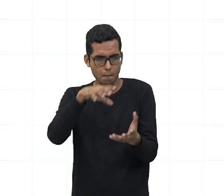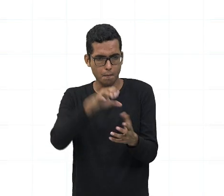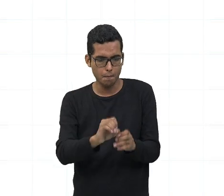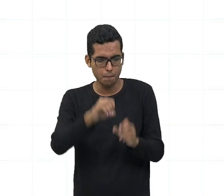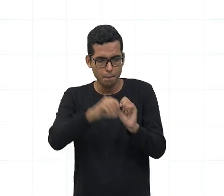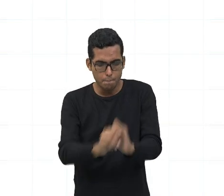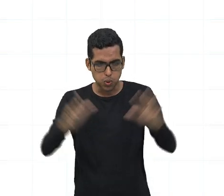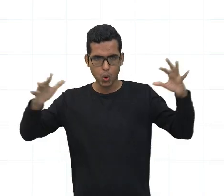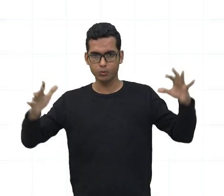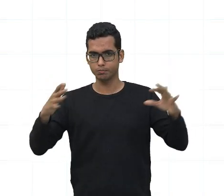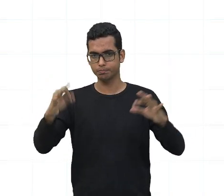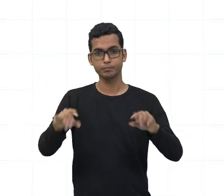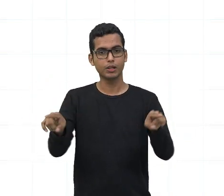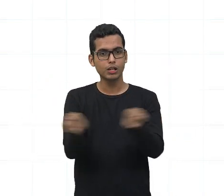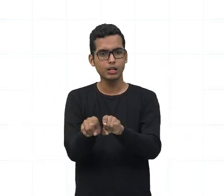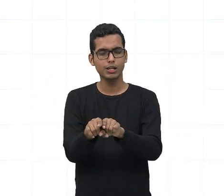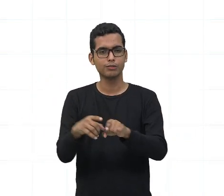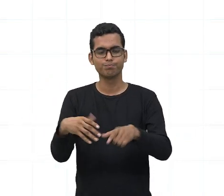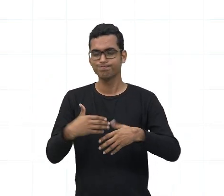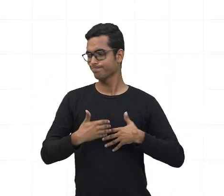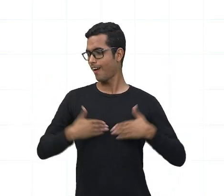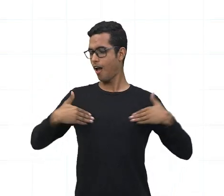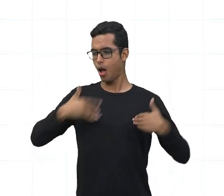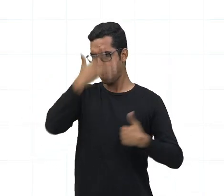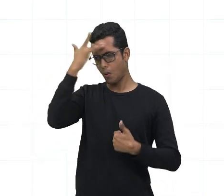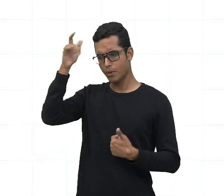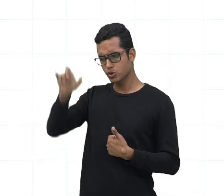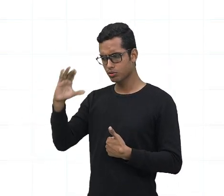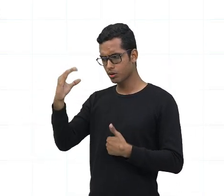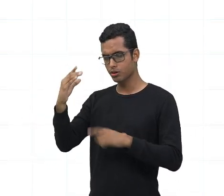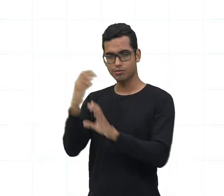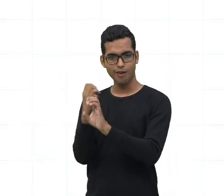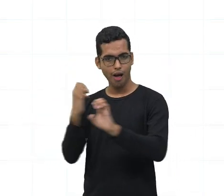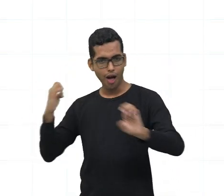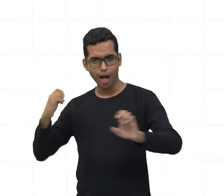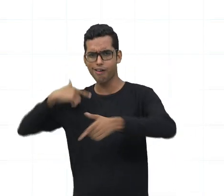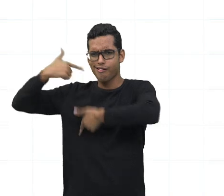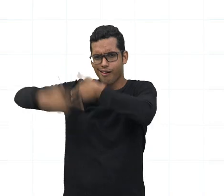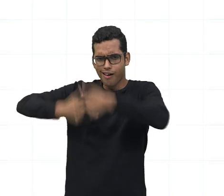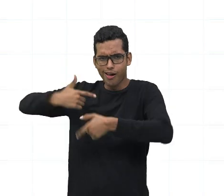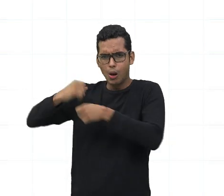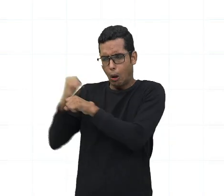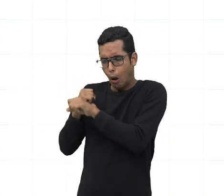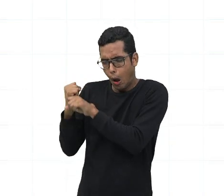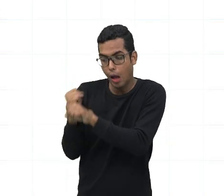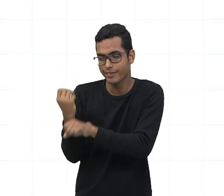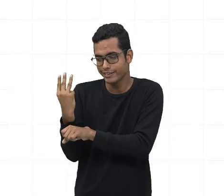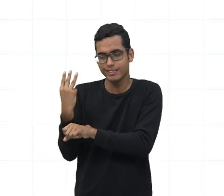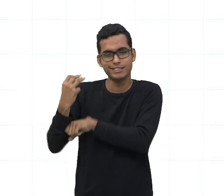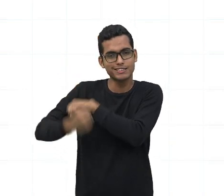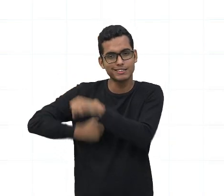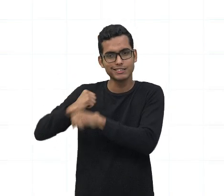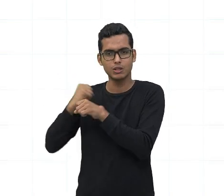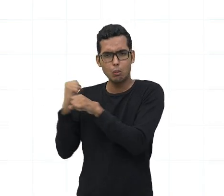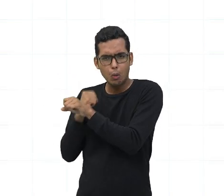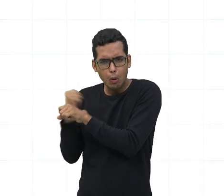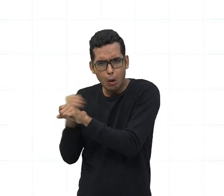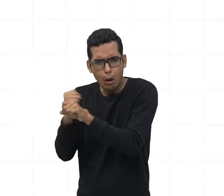alegria cientistas e engenheiros que haviam trabalhado duro durante 3 anos para construir a